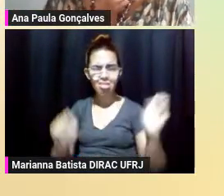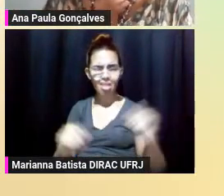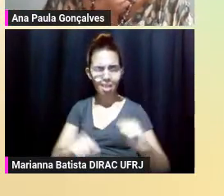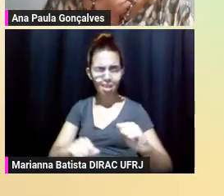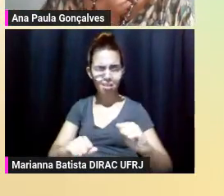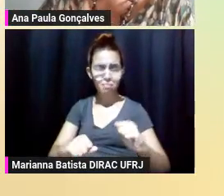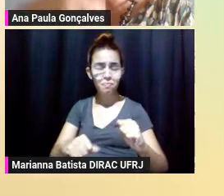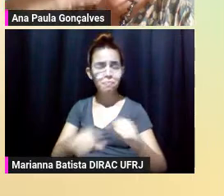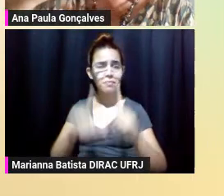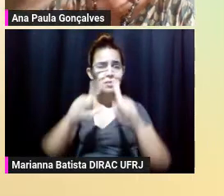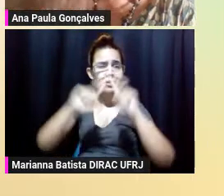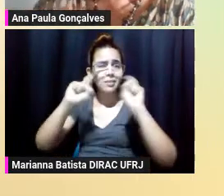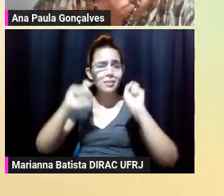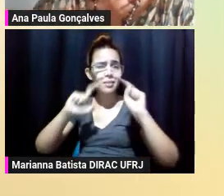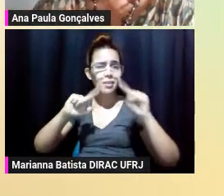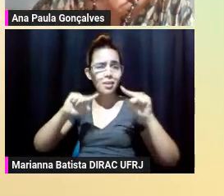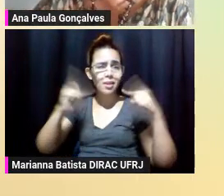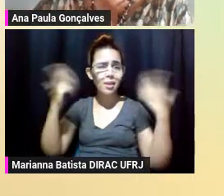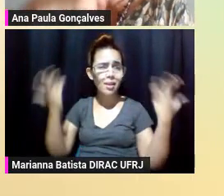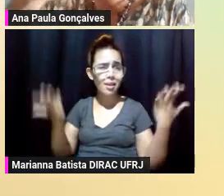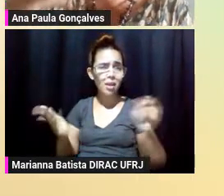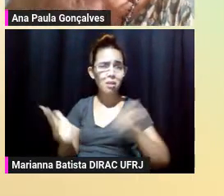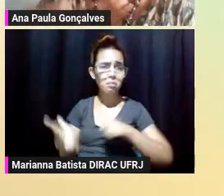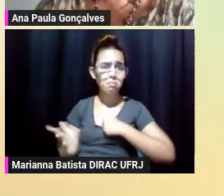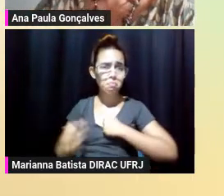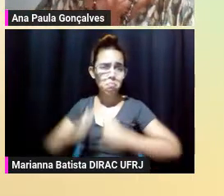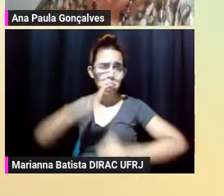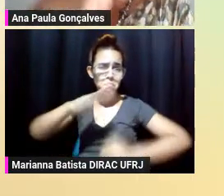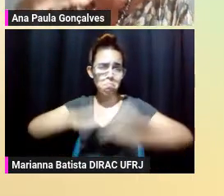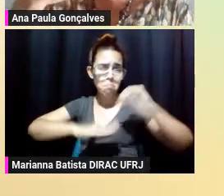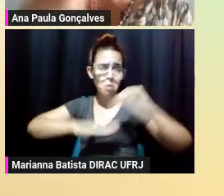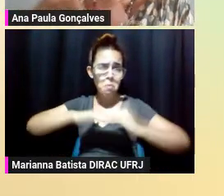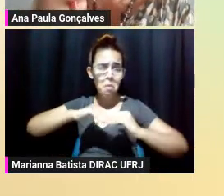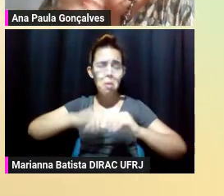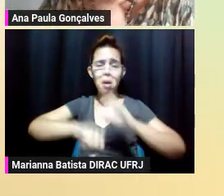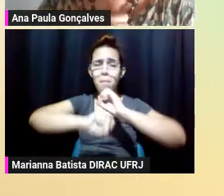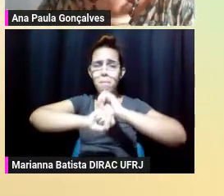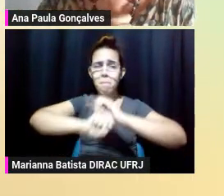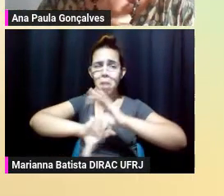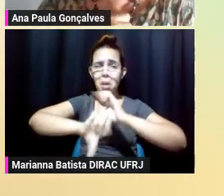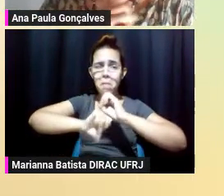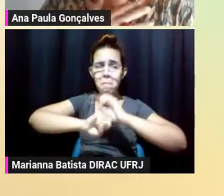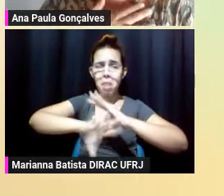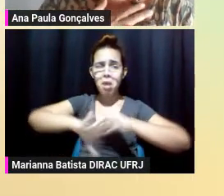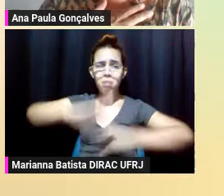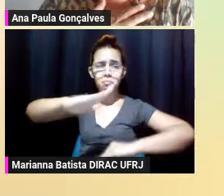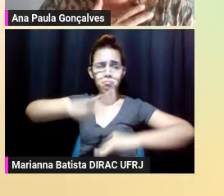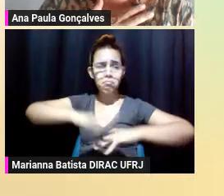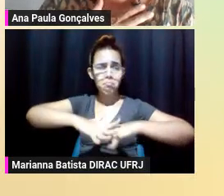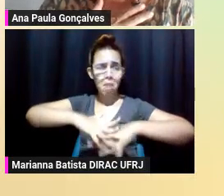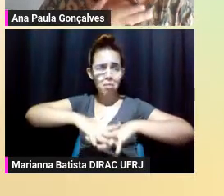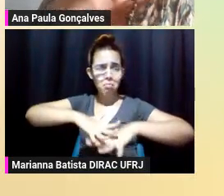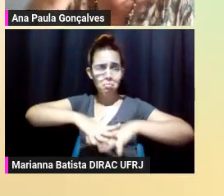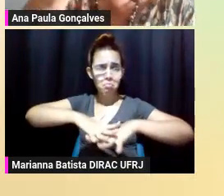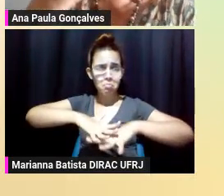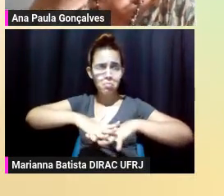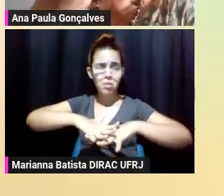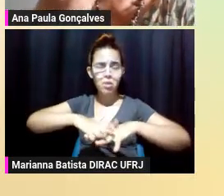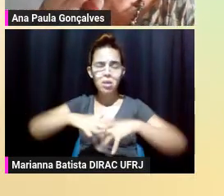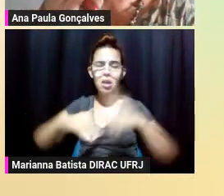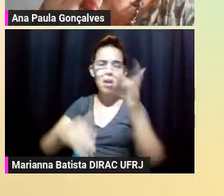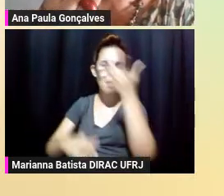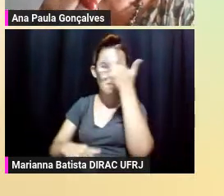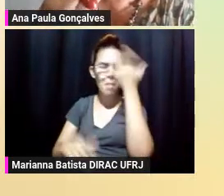uma professora que estou atuando no ensino médio, coordeno, será que as pessoas identificam em mim, tenho